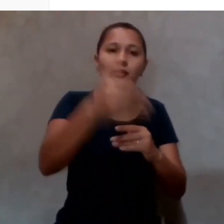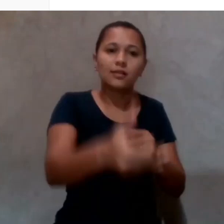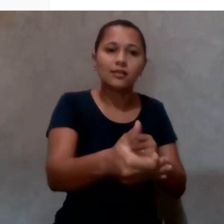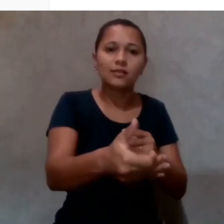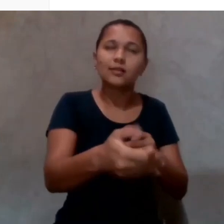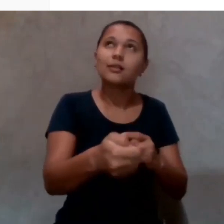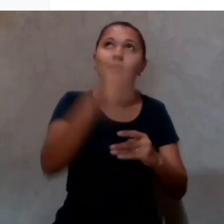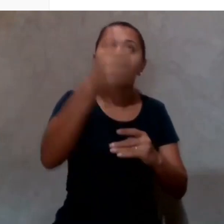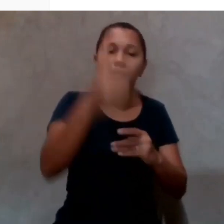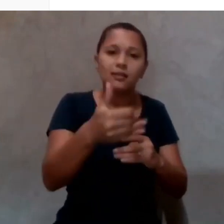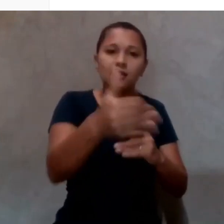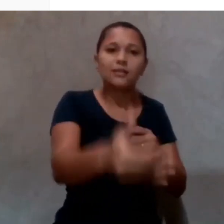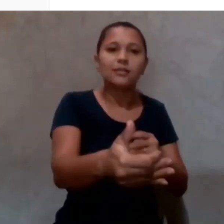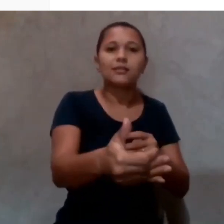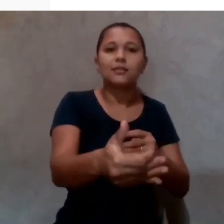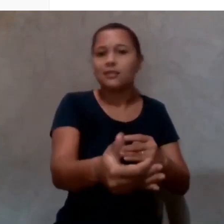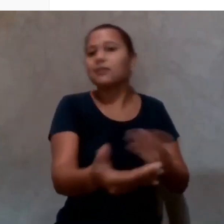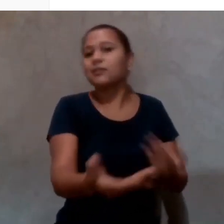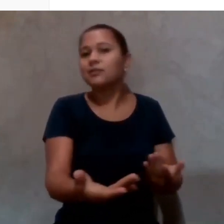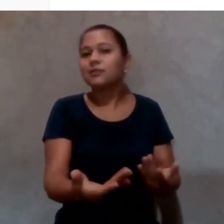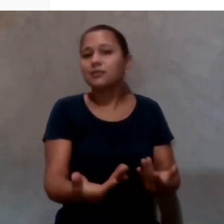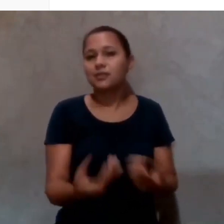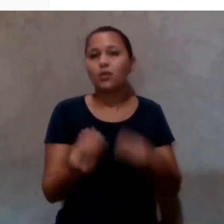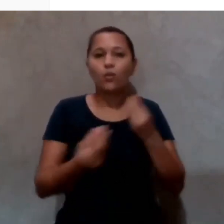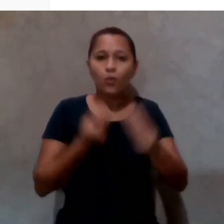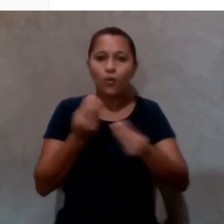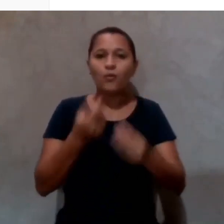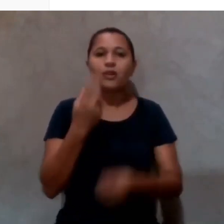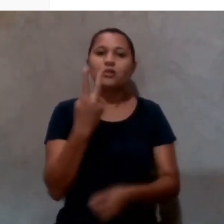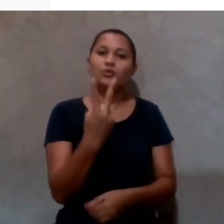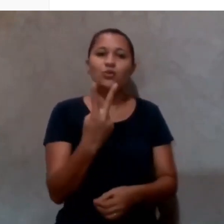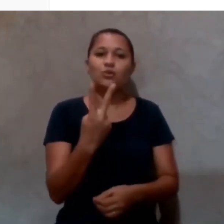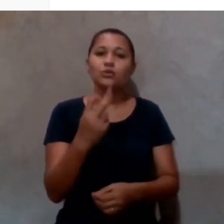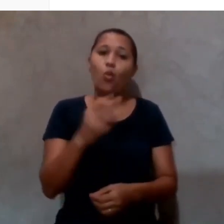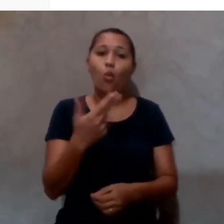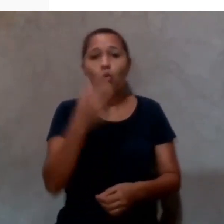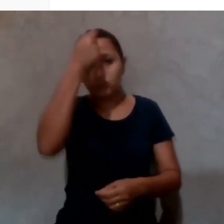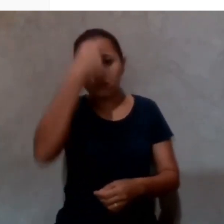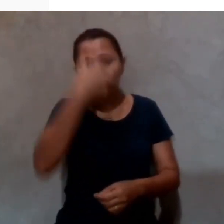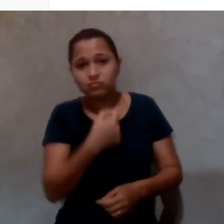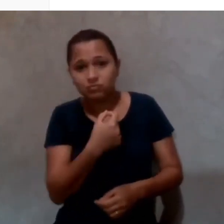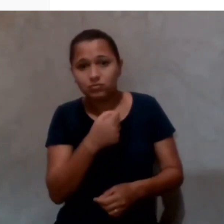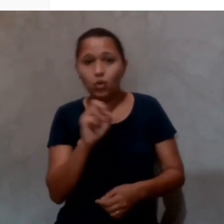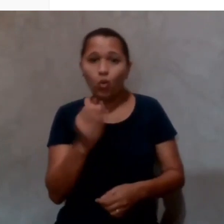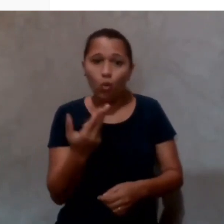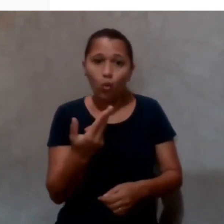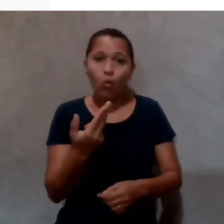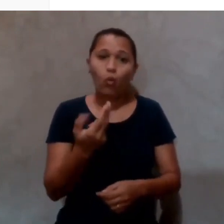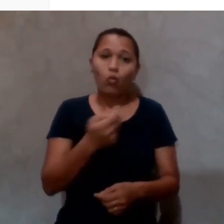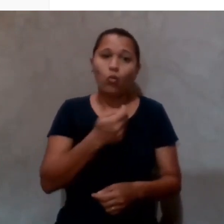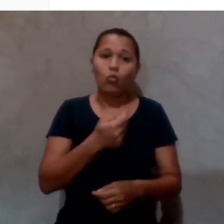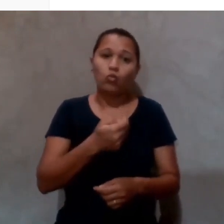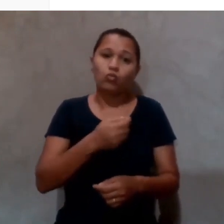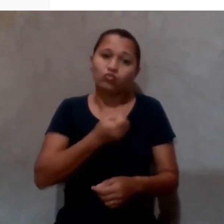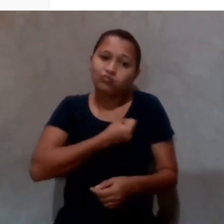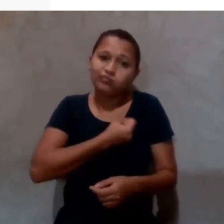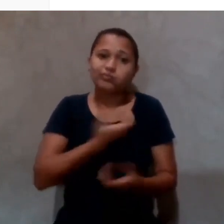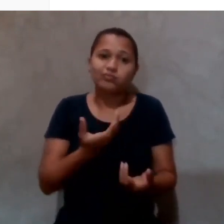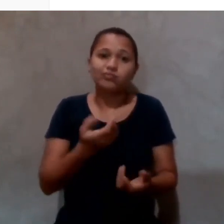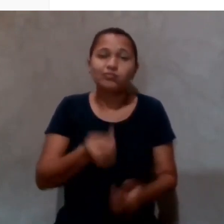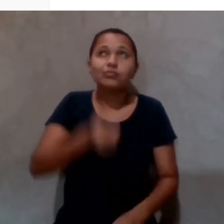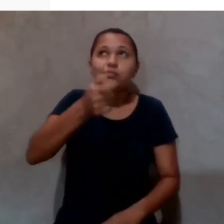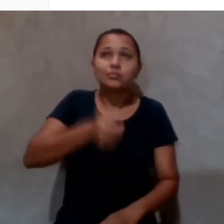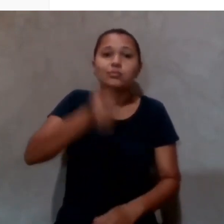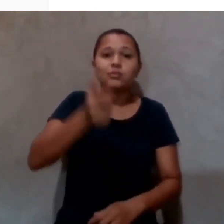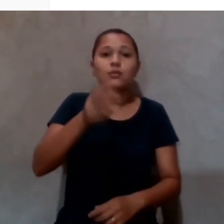Então, utilizando o princípio multiplicativo da contagem, podemos encontrar a quantidade de resultados possíveis